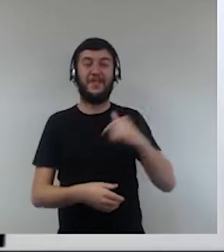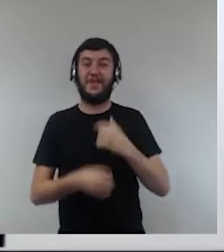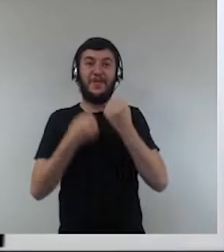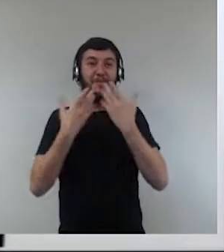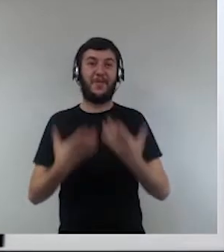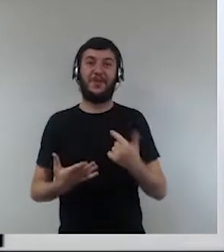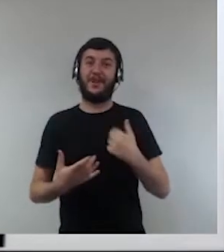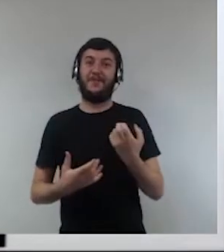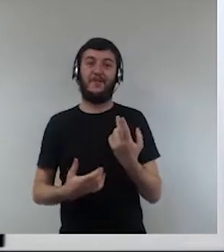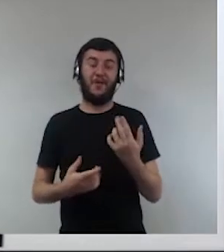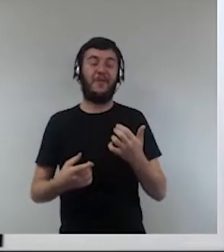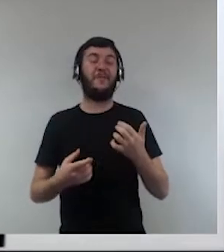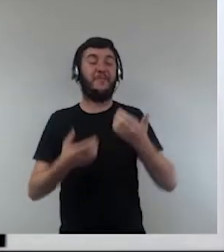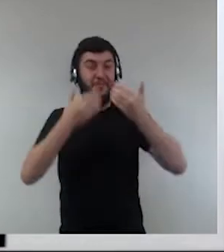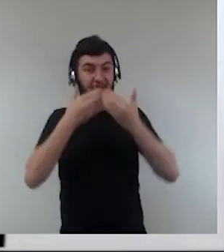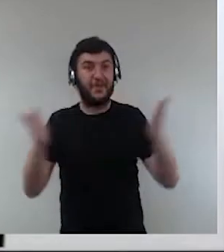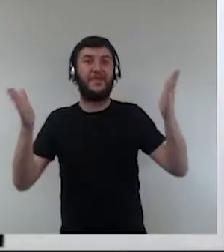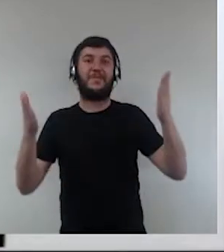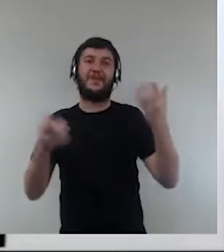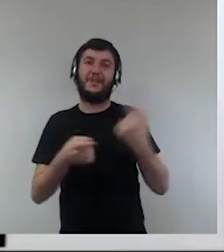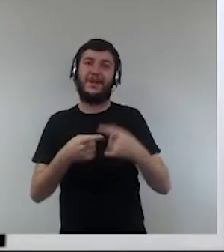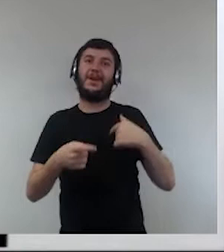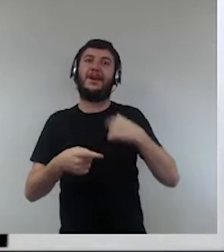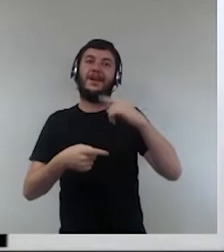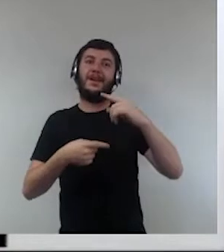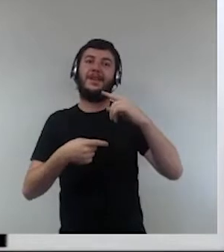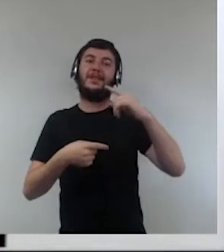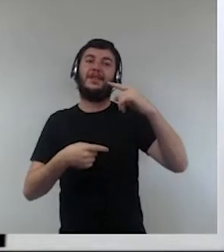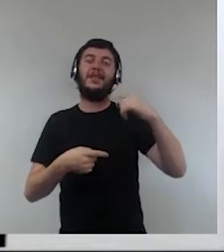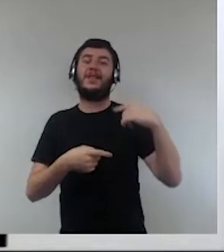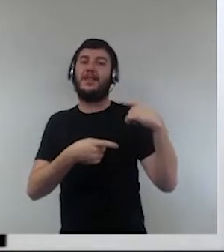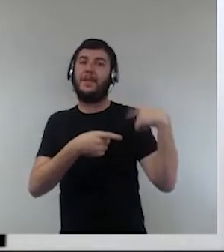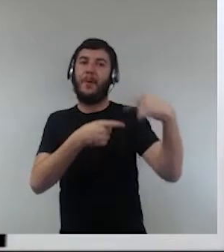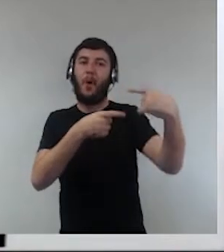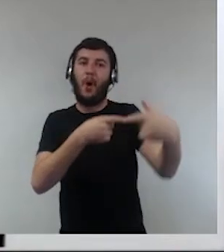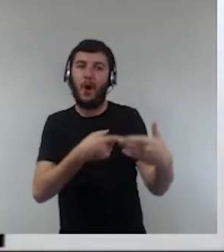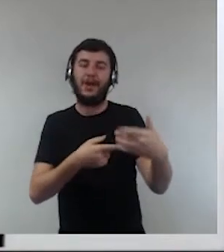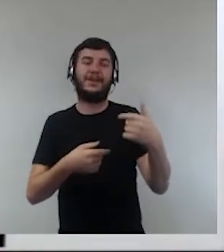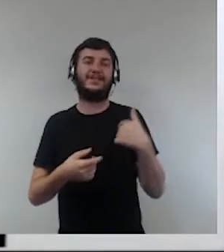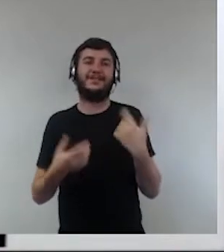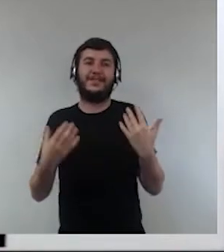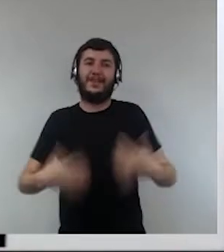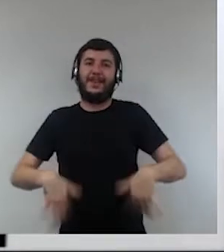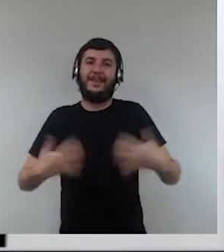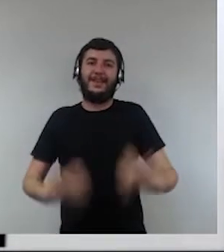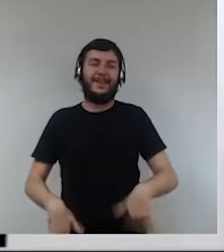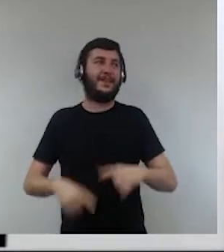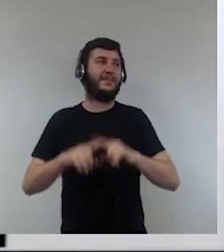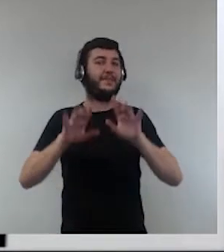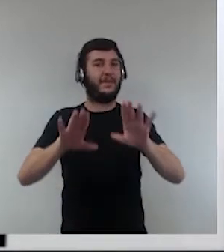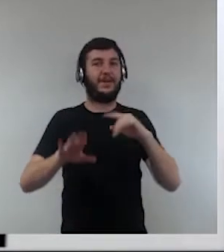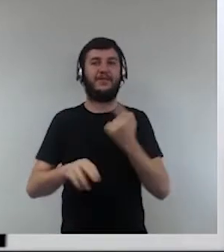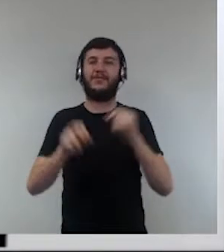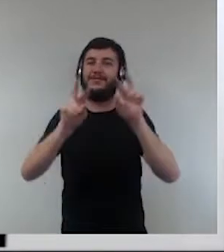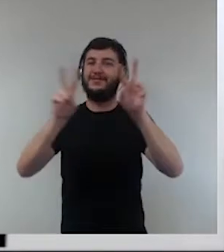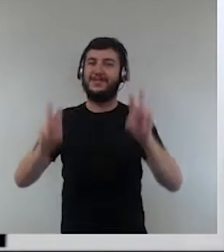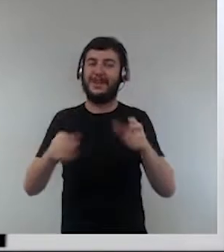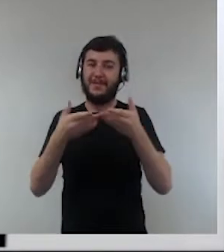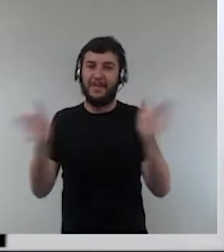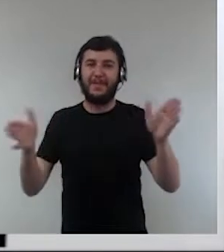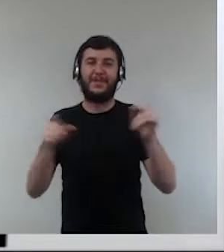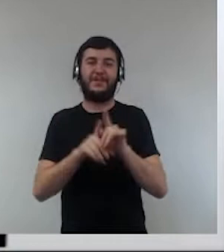falar depois seria muito espinhoso. O nosso tema é muito aberto, né? O painel ele tem uma temática bem aberta